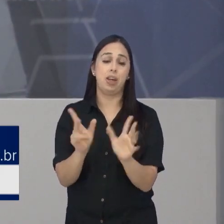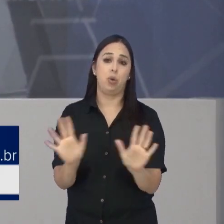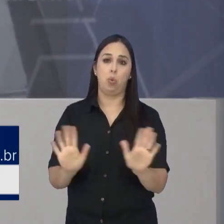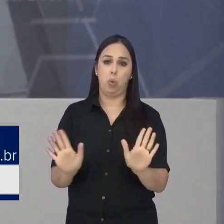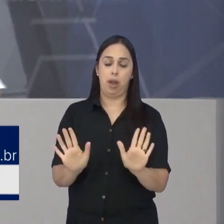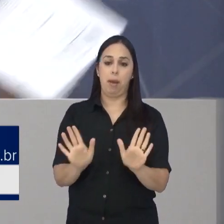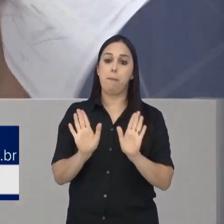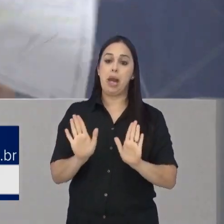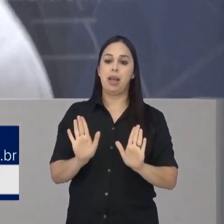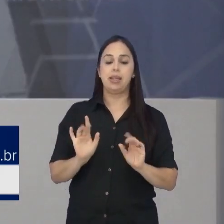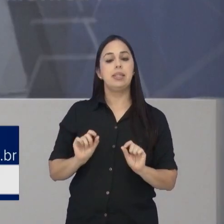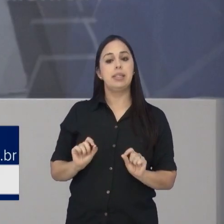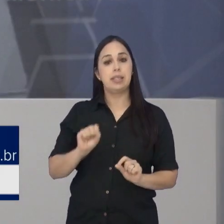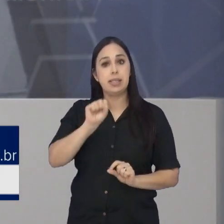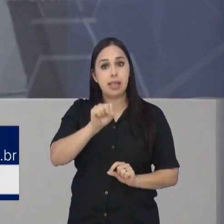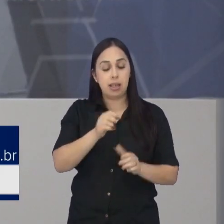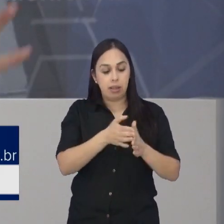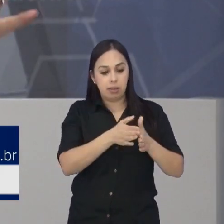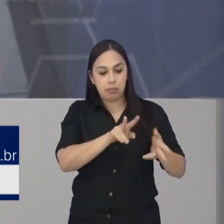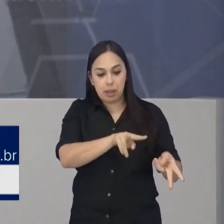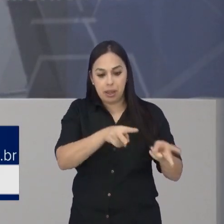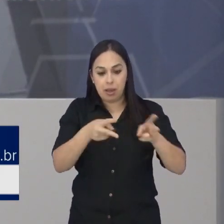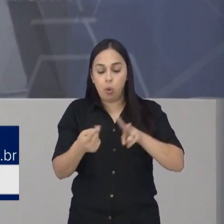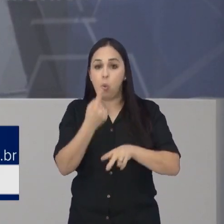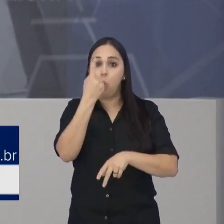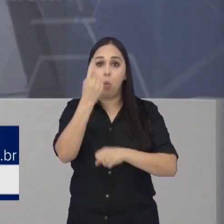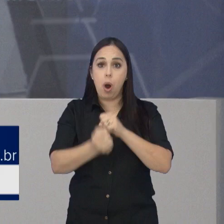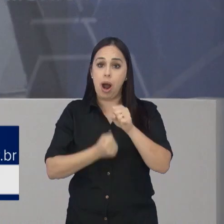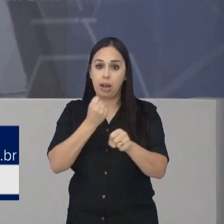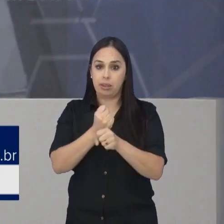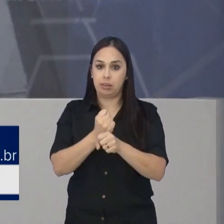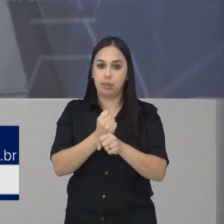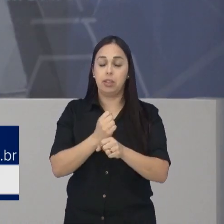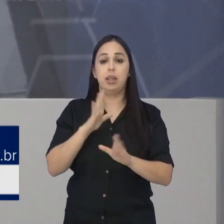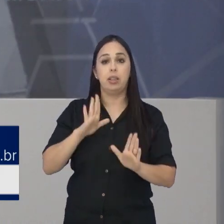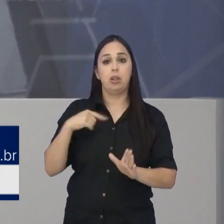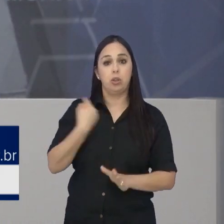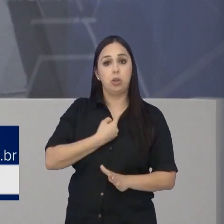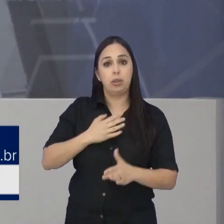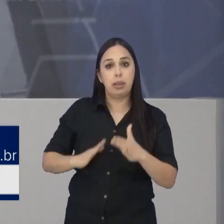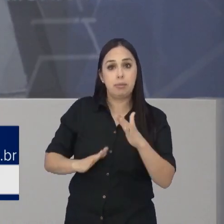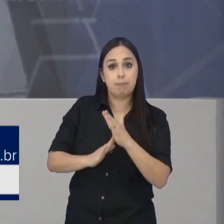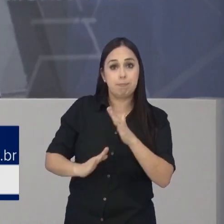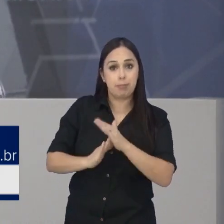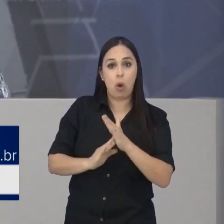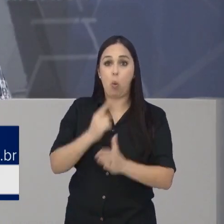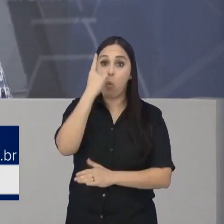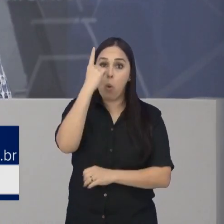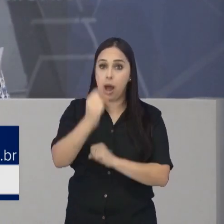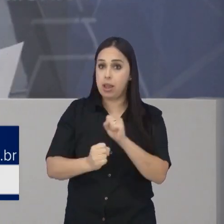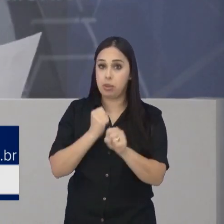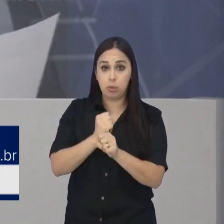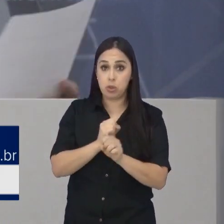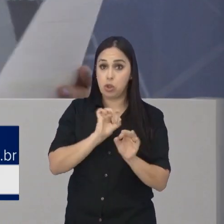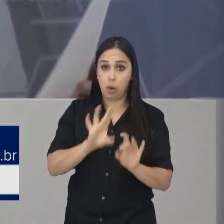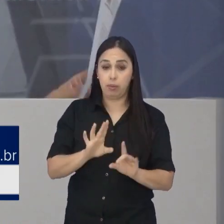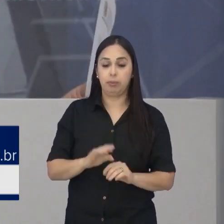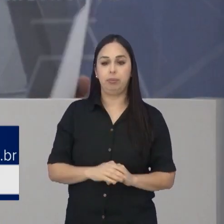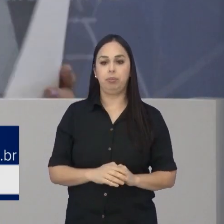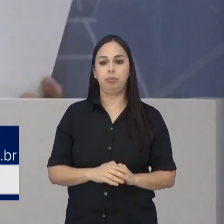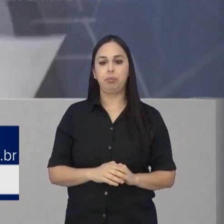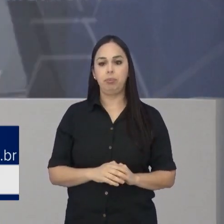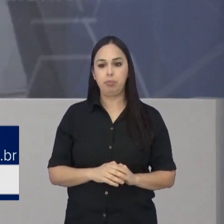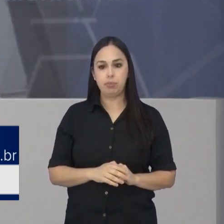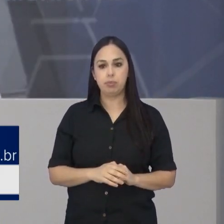mas sim de 1 ano. Então, nós estamos aqui delimitando essa questão para 1 ano. E nesta emenda, que